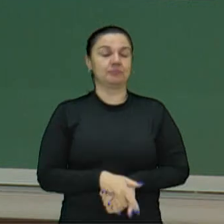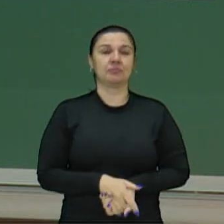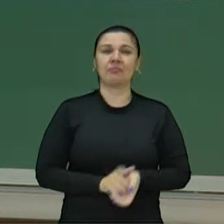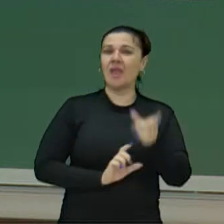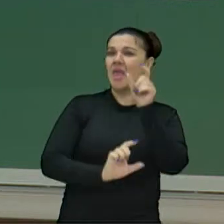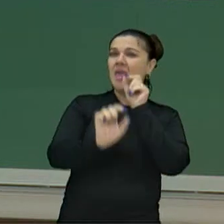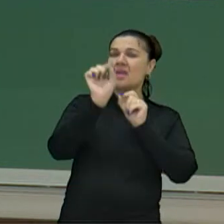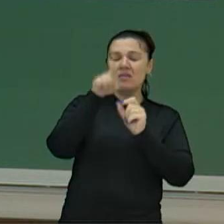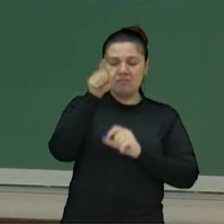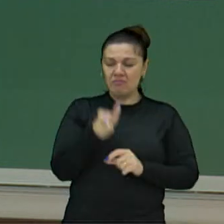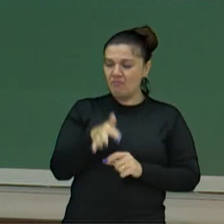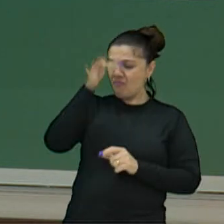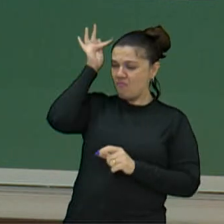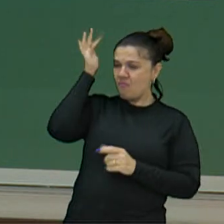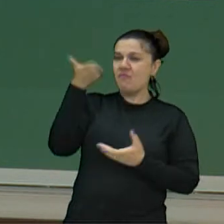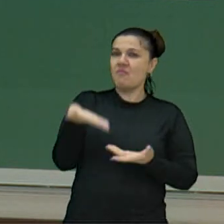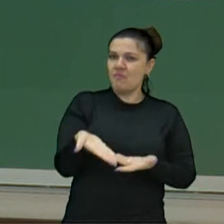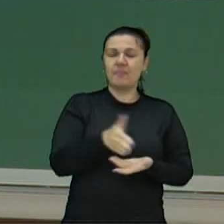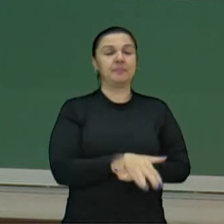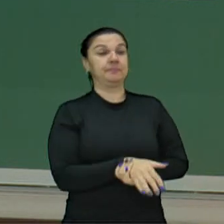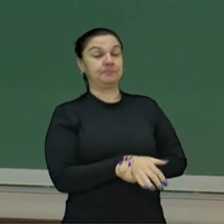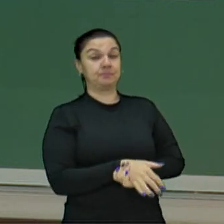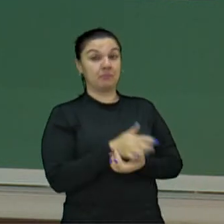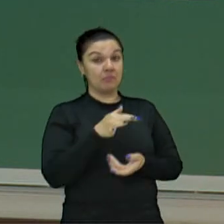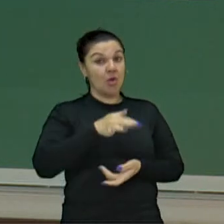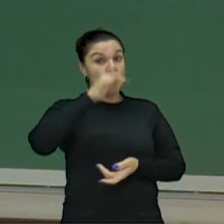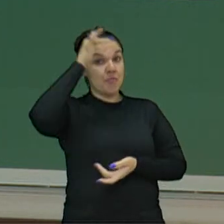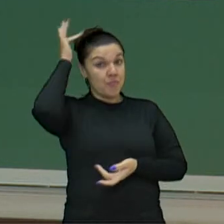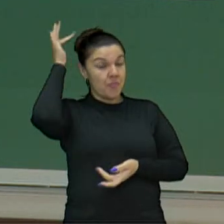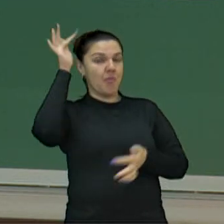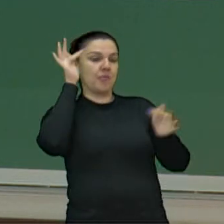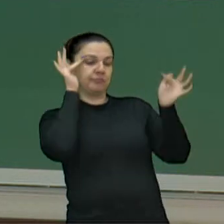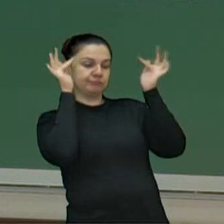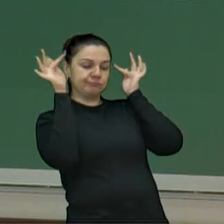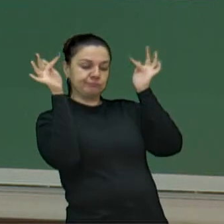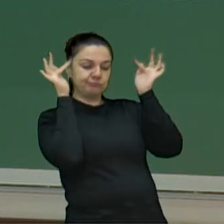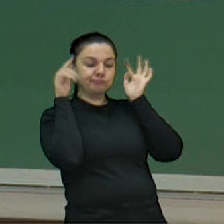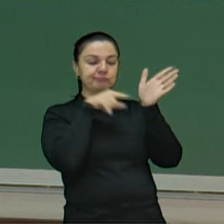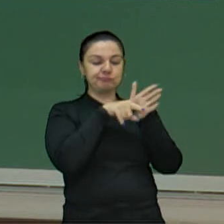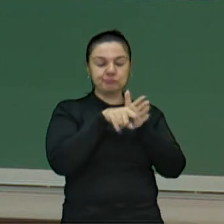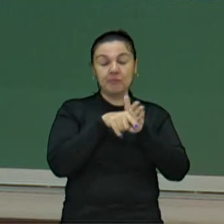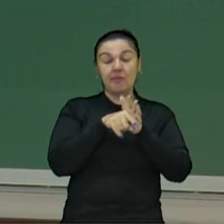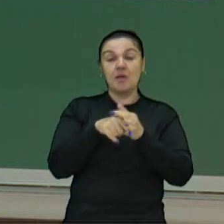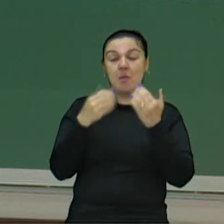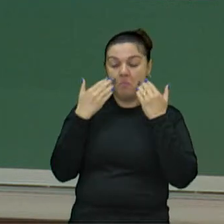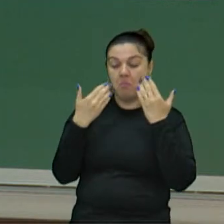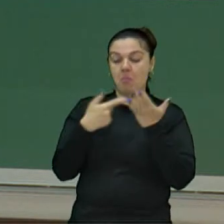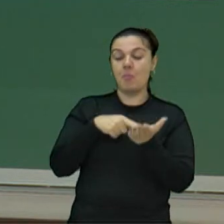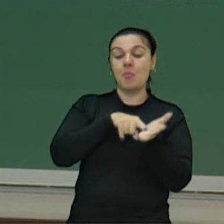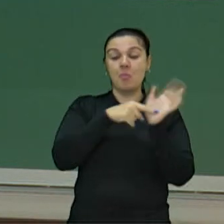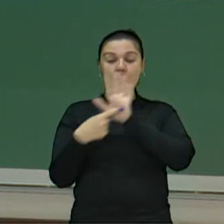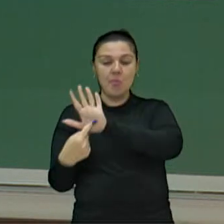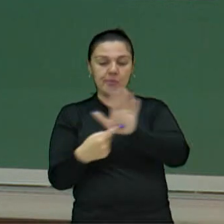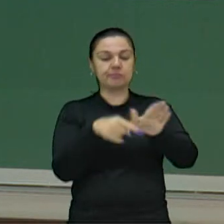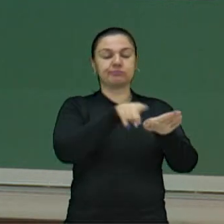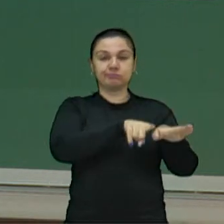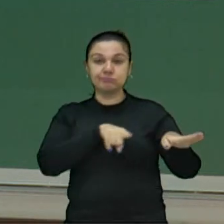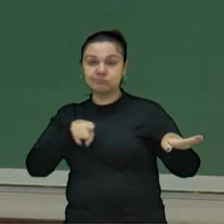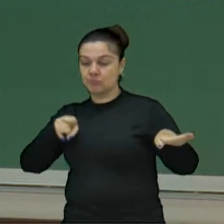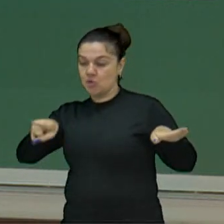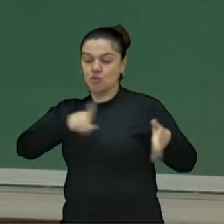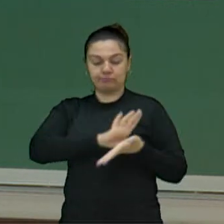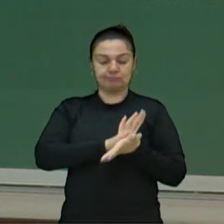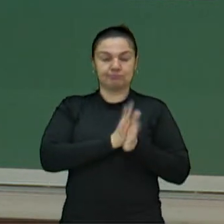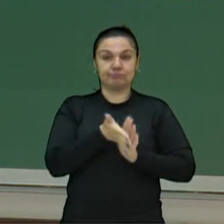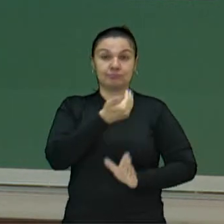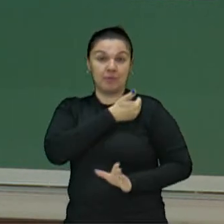Quem foi Michel Foucault? Michel Foucault fez uma filosofia prática, denunciando as várias formas de exclusão presentes na sociedade. Isso